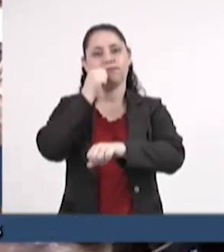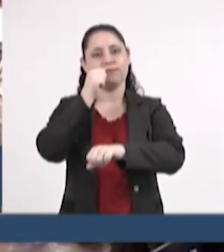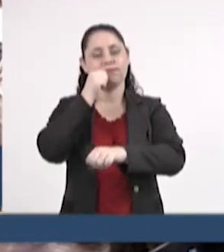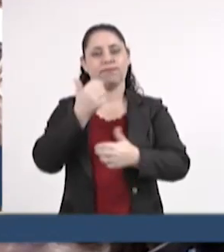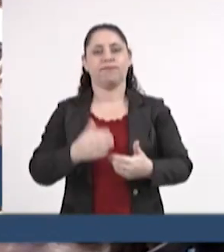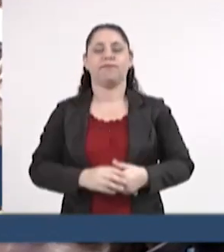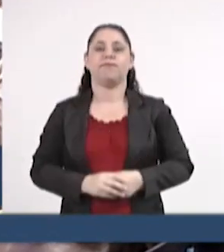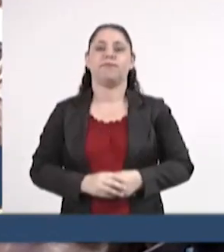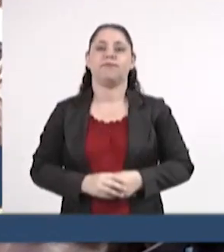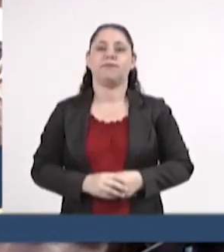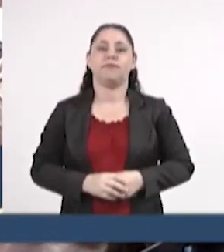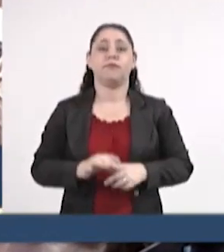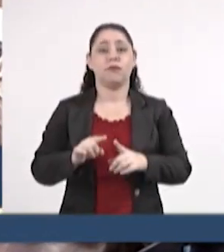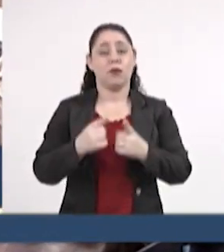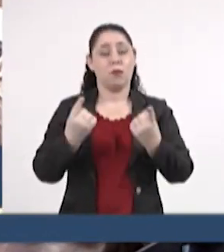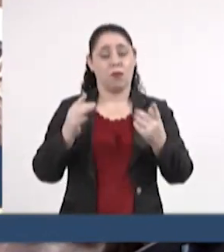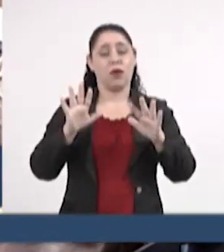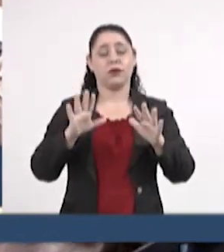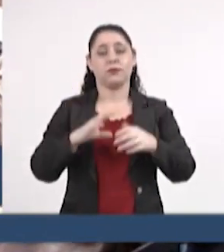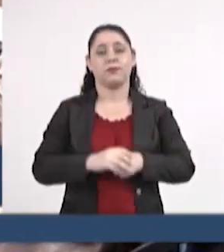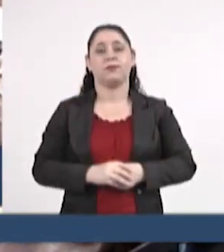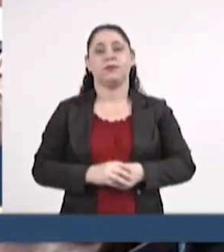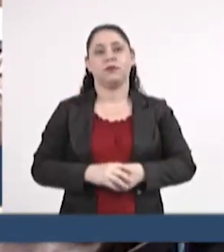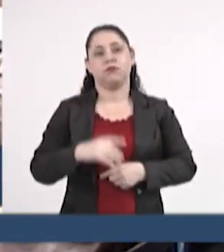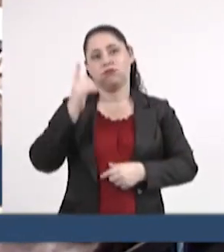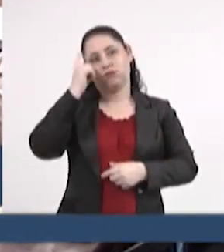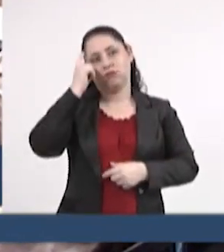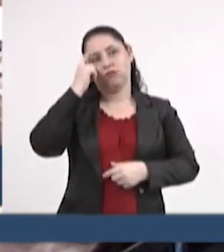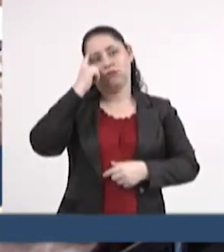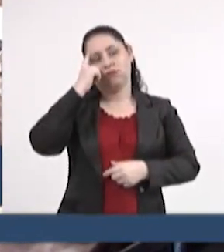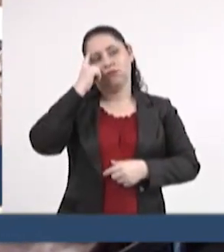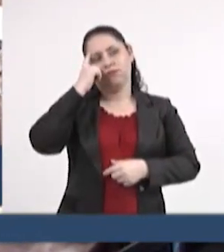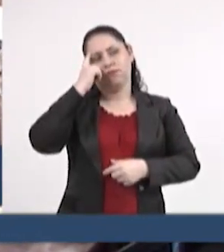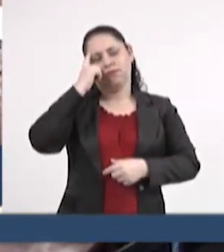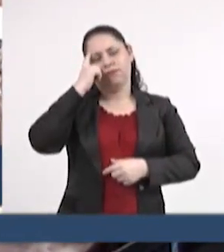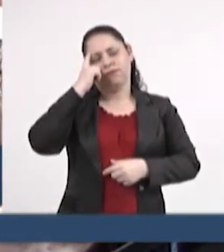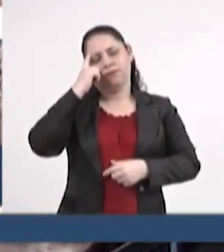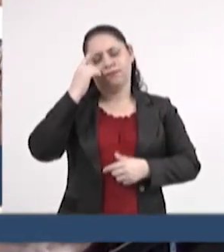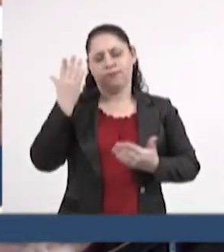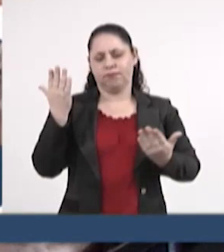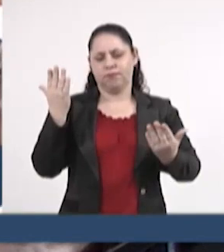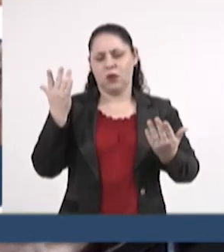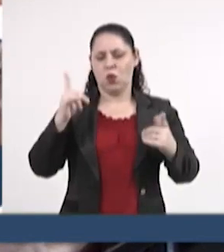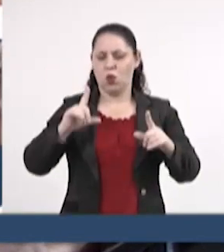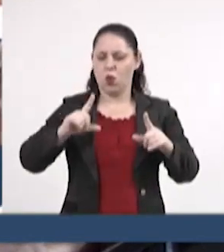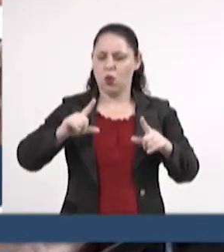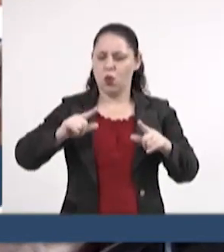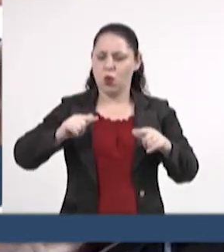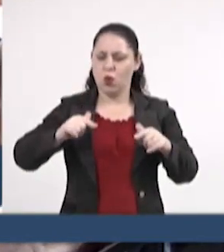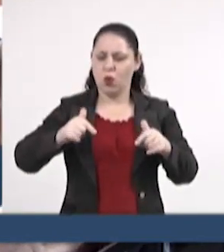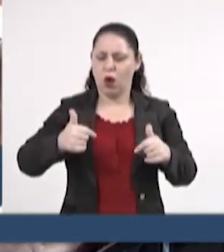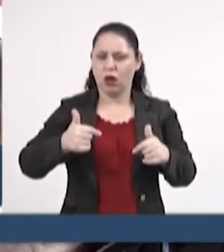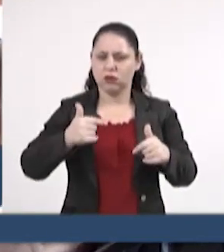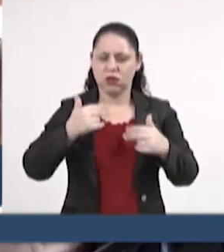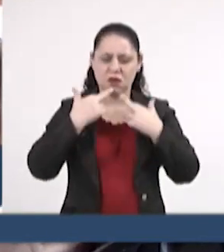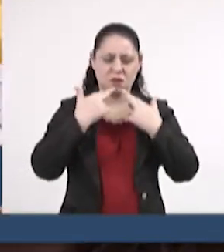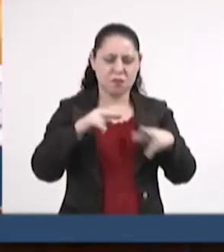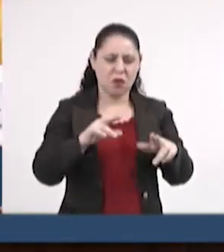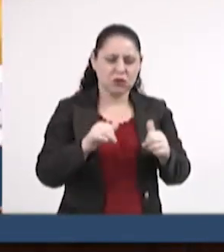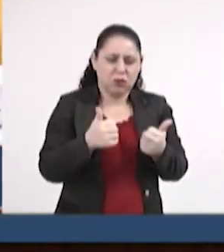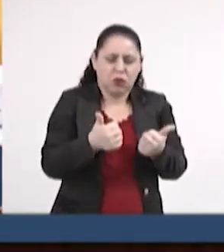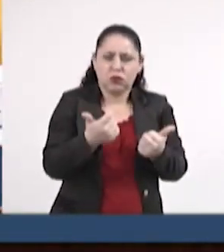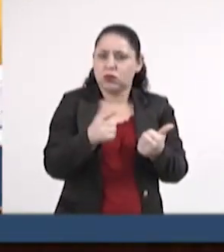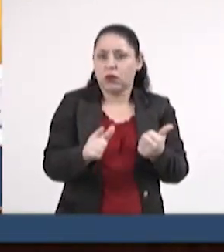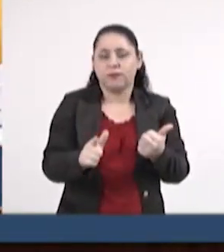mulheres, né? Mas eu fico pensando assim, será que a nossa luta não tem dado resultados?